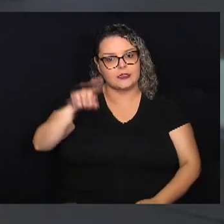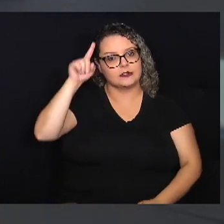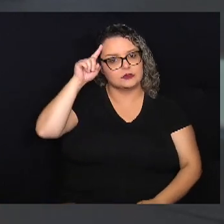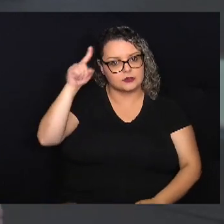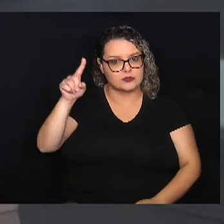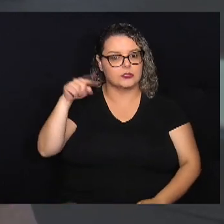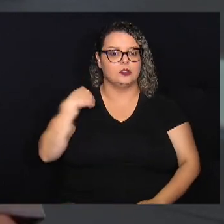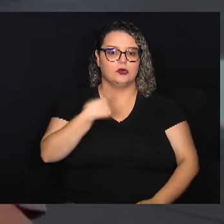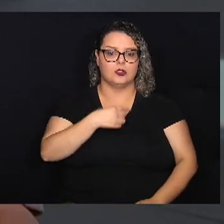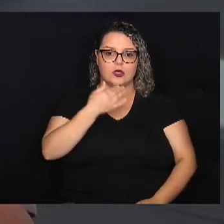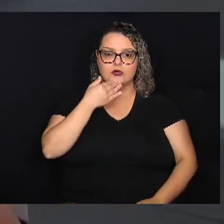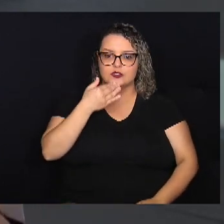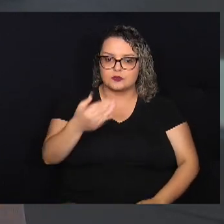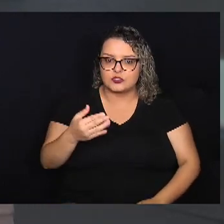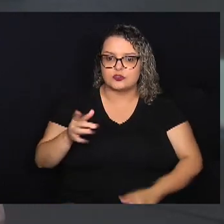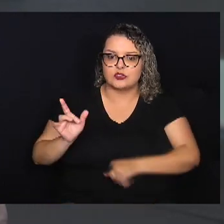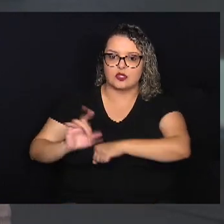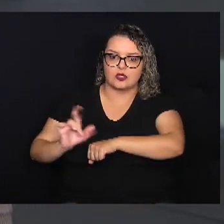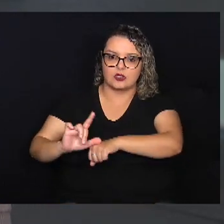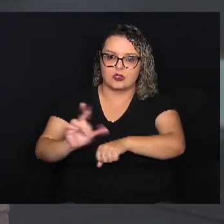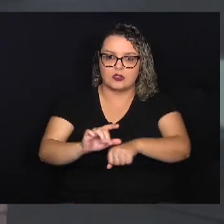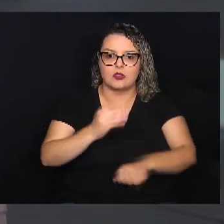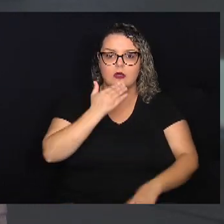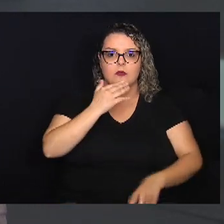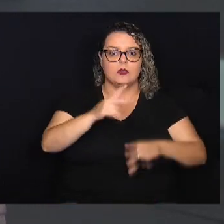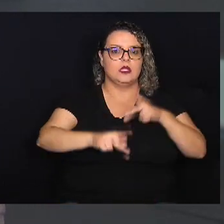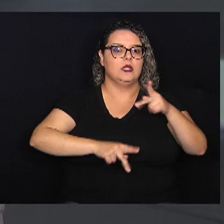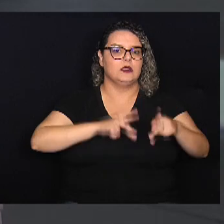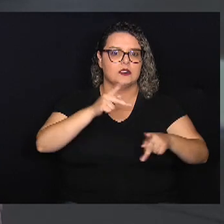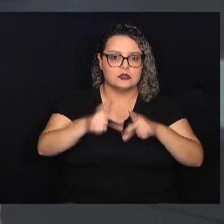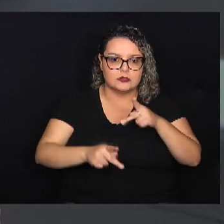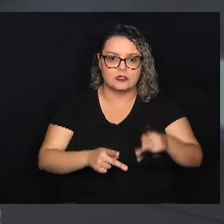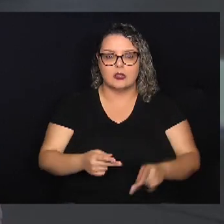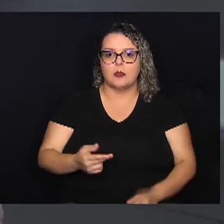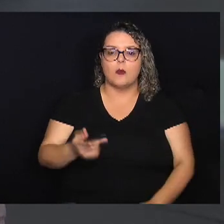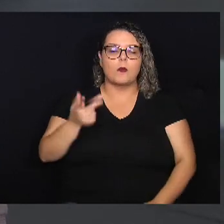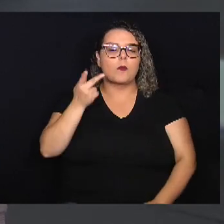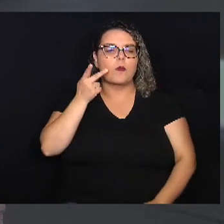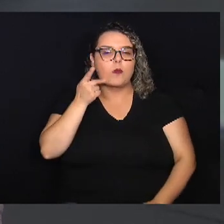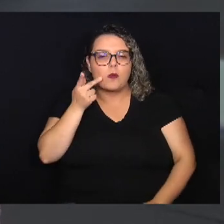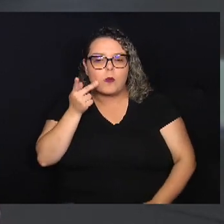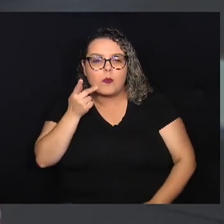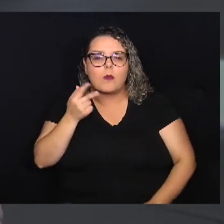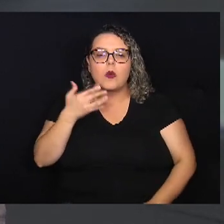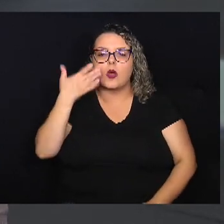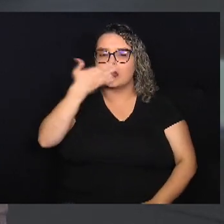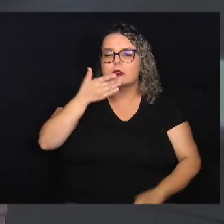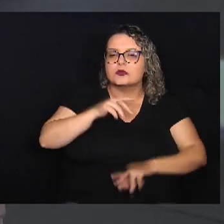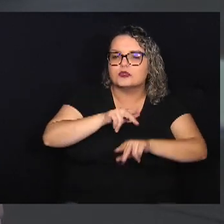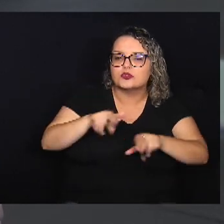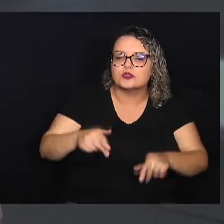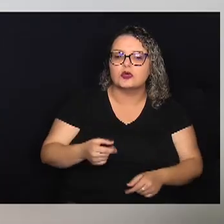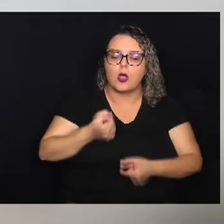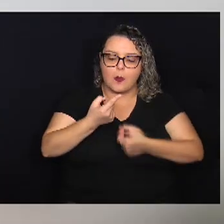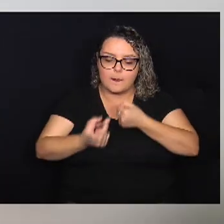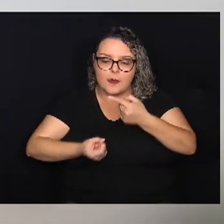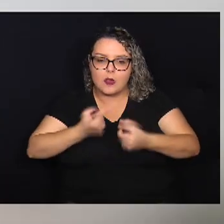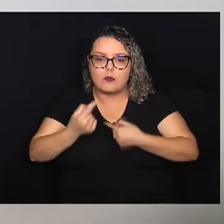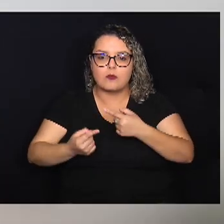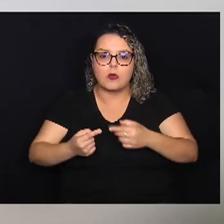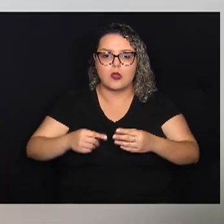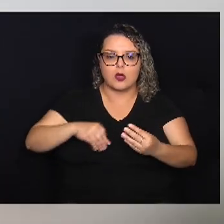gente pede para o comércio, pede para a população balas, doces, pipoca, algodão